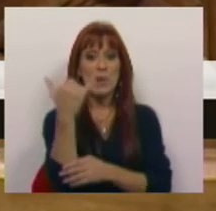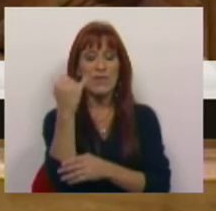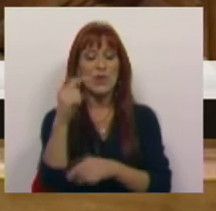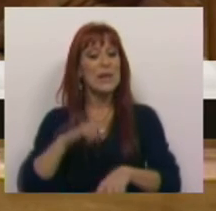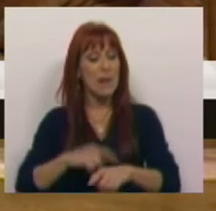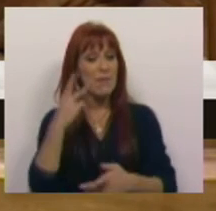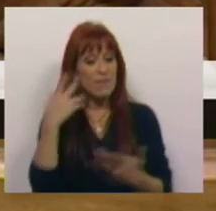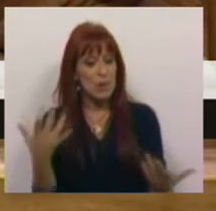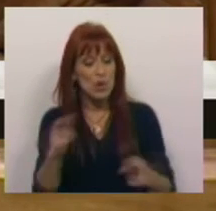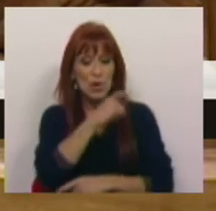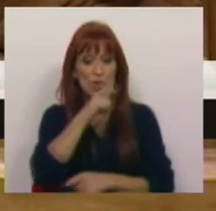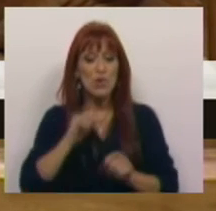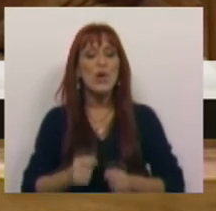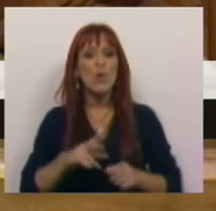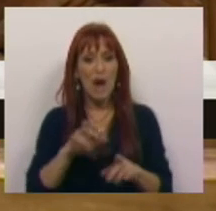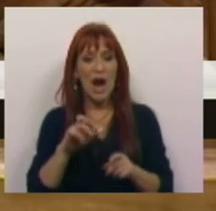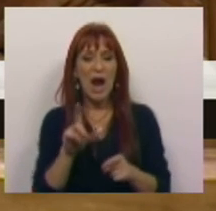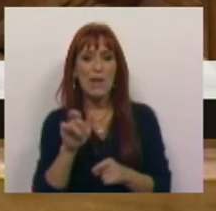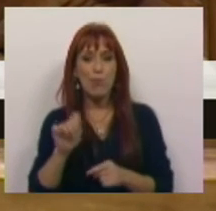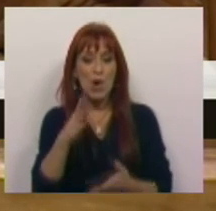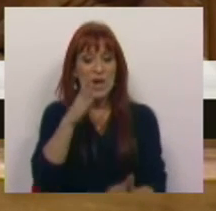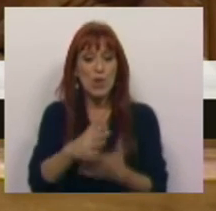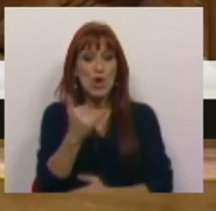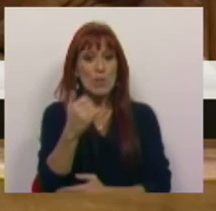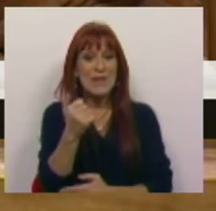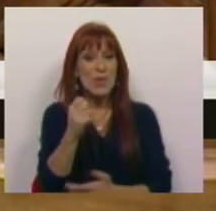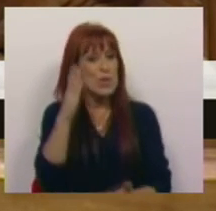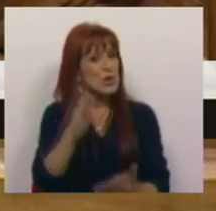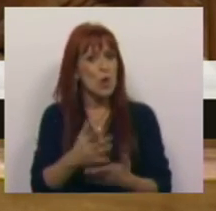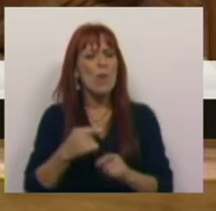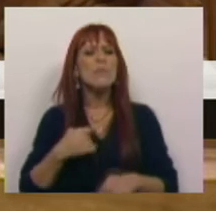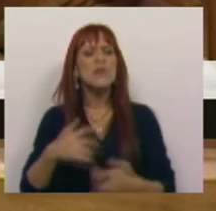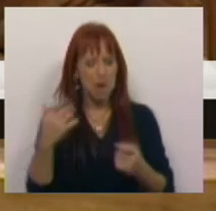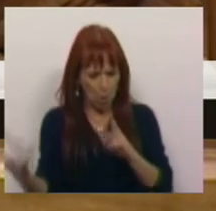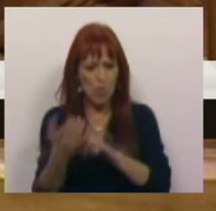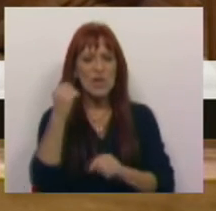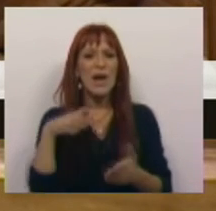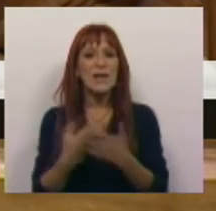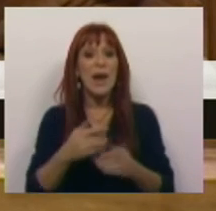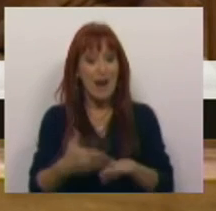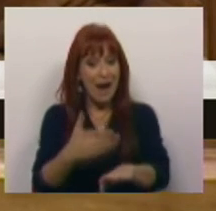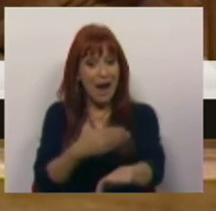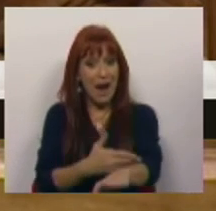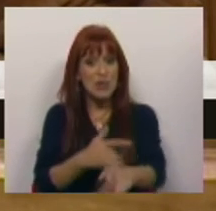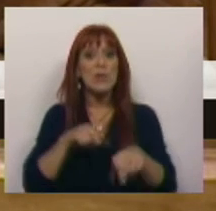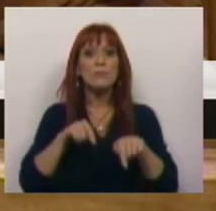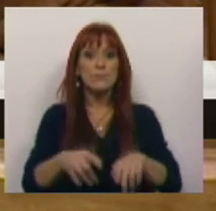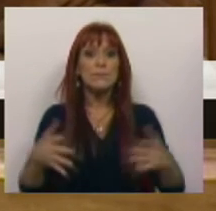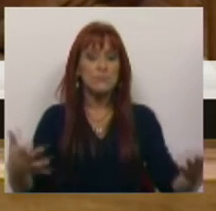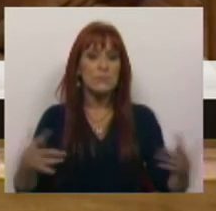nesse tempo. A promessa de sermos carbono neutro em 2050 não basta, mas temos que a conseguir atingir o quanto antes. Para